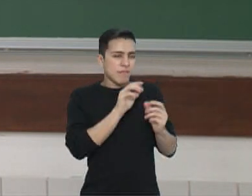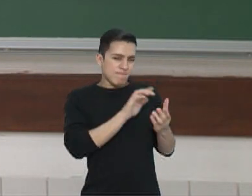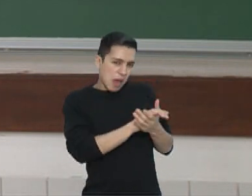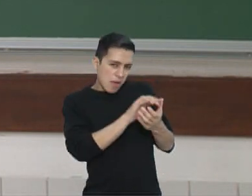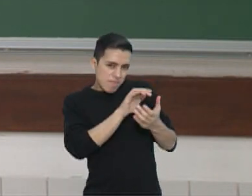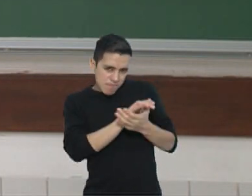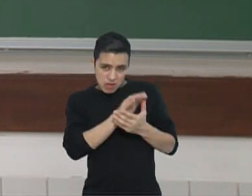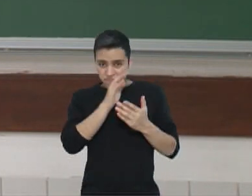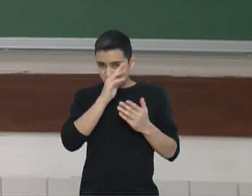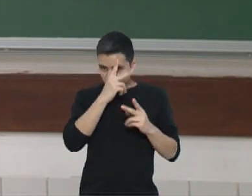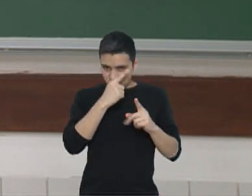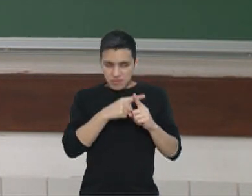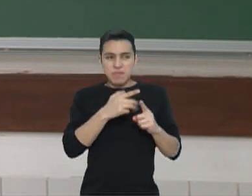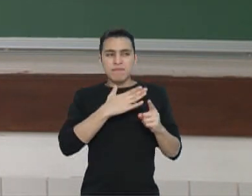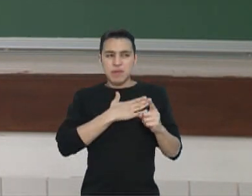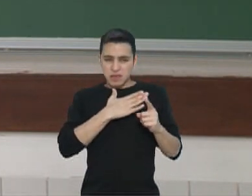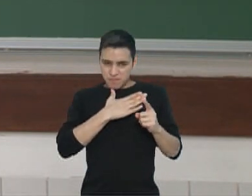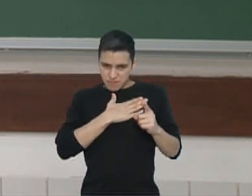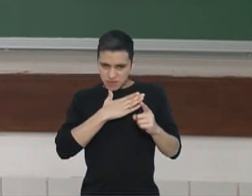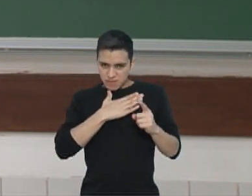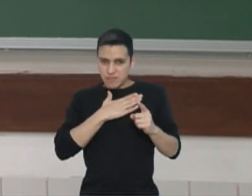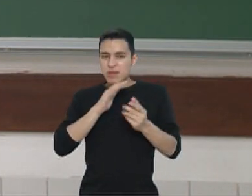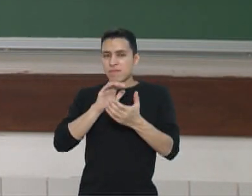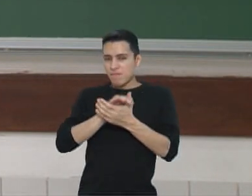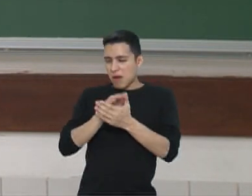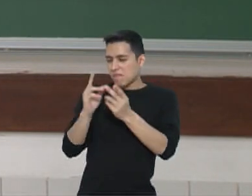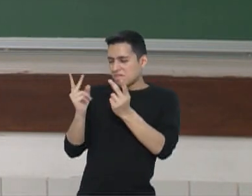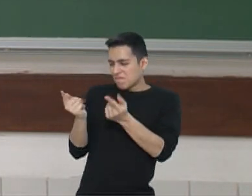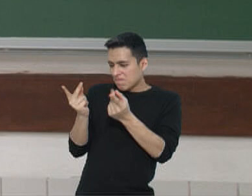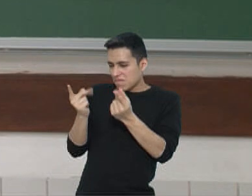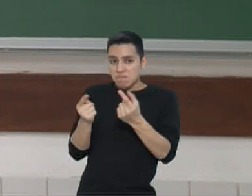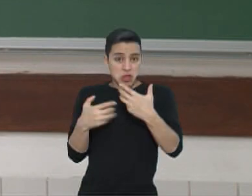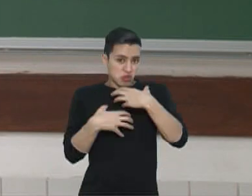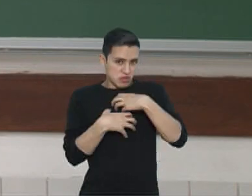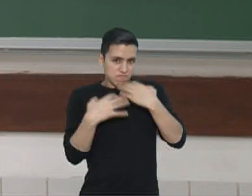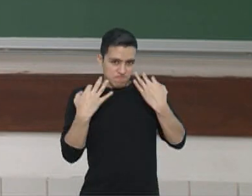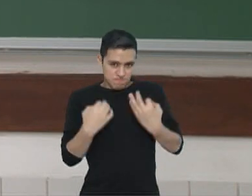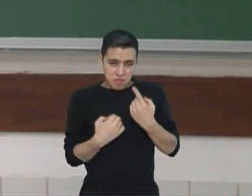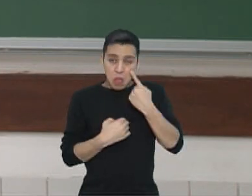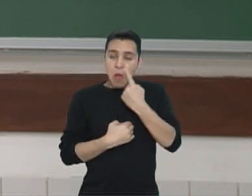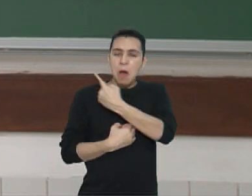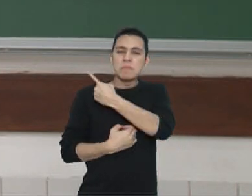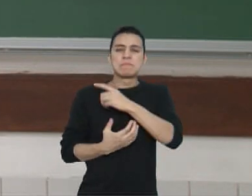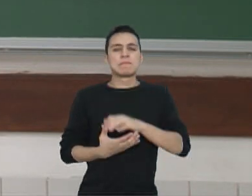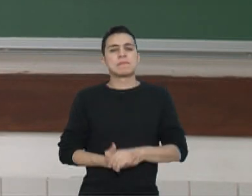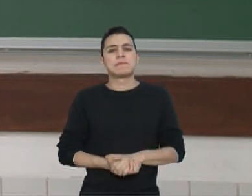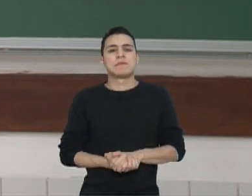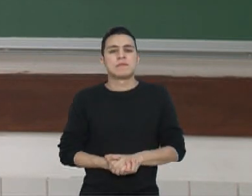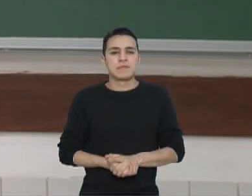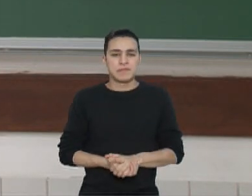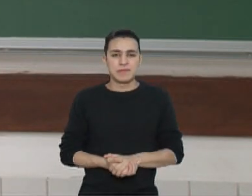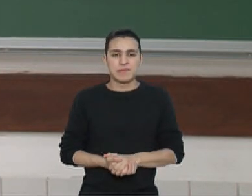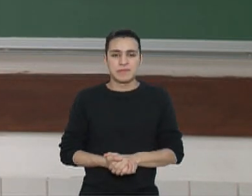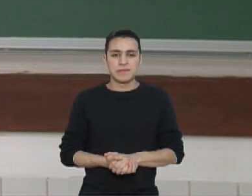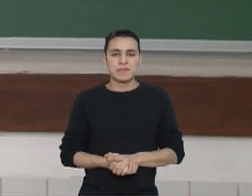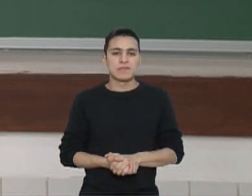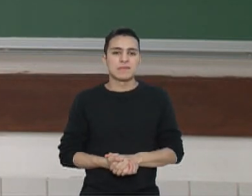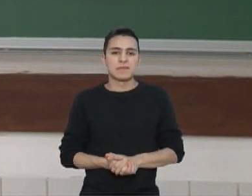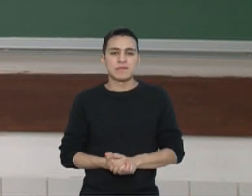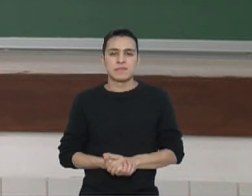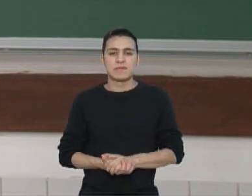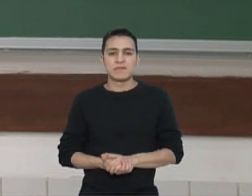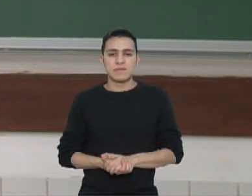palma, peito, peito, peito, palma, estrala os dedos. Então, vamos. Tá, tá, tá, tá, tá,